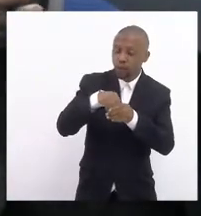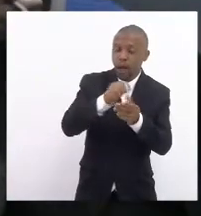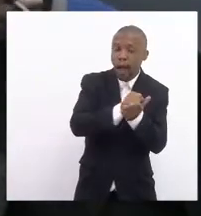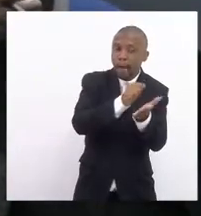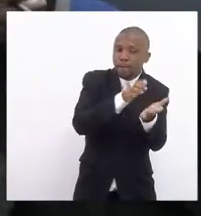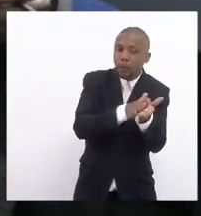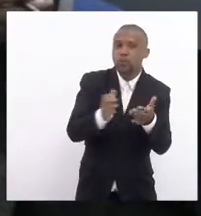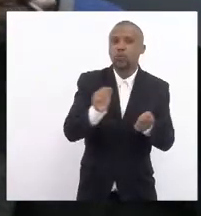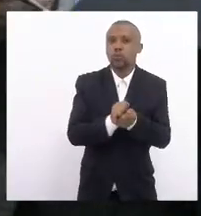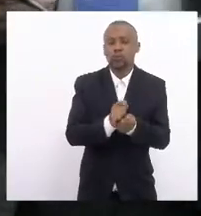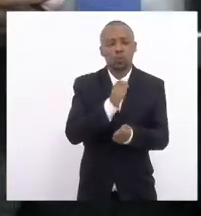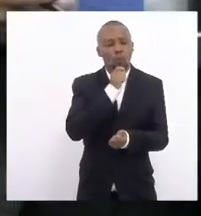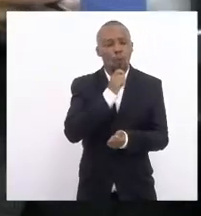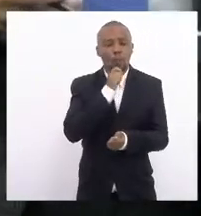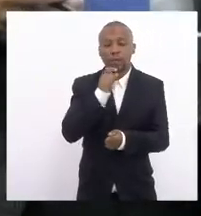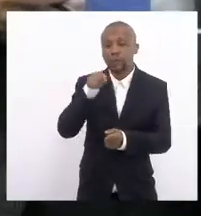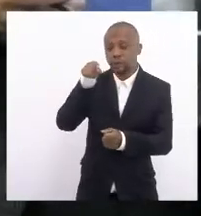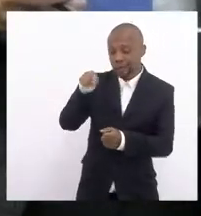em 24.